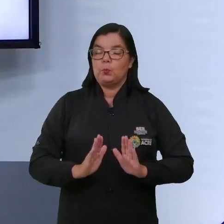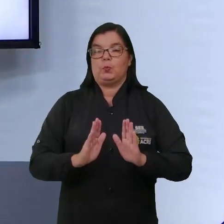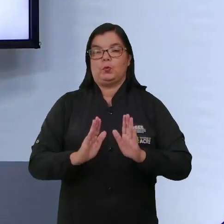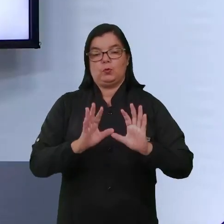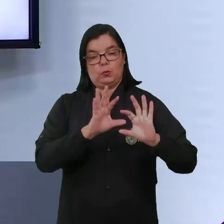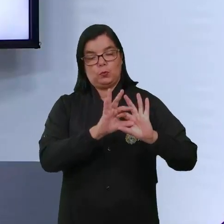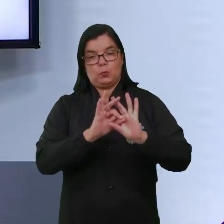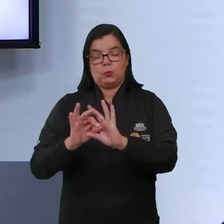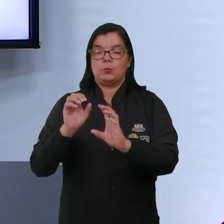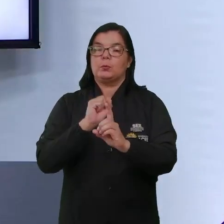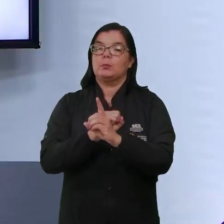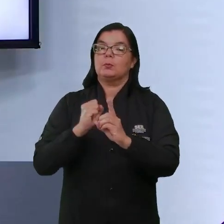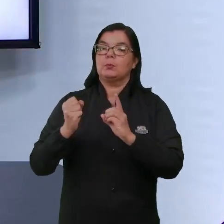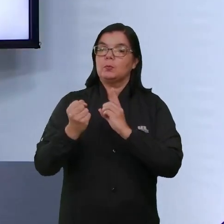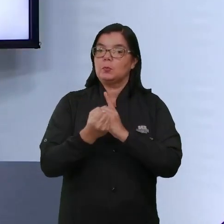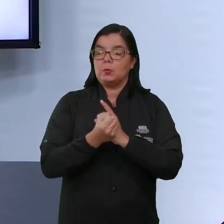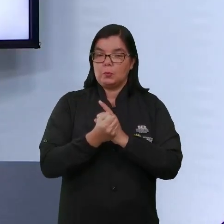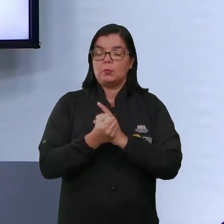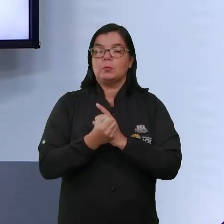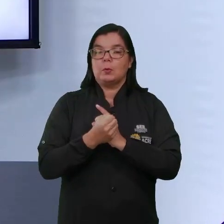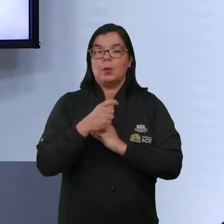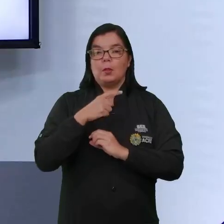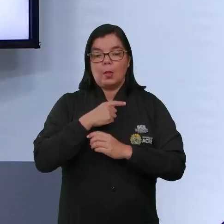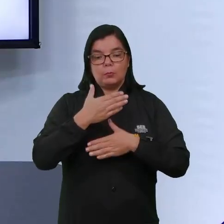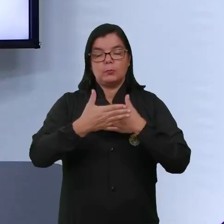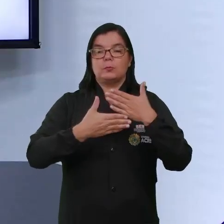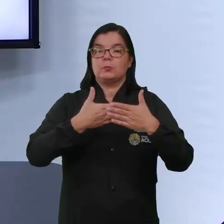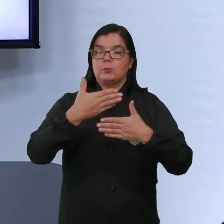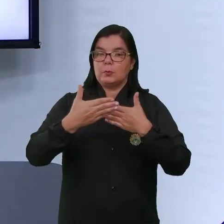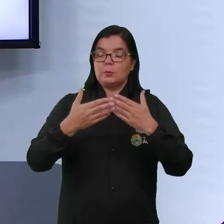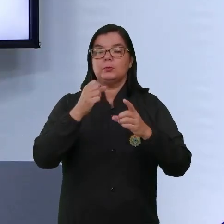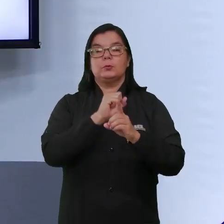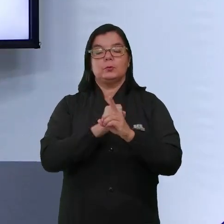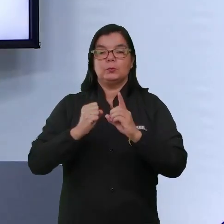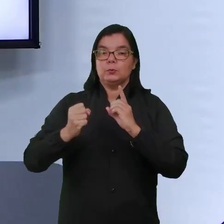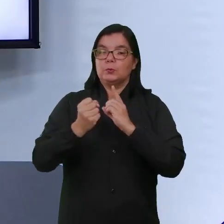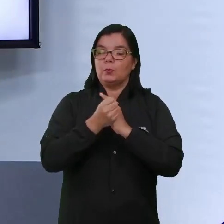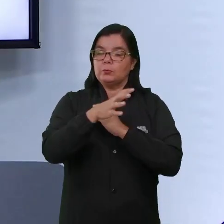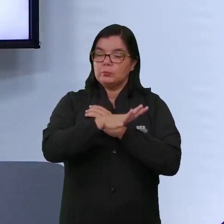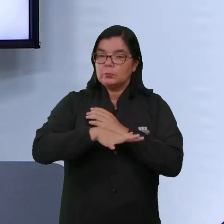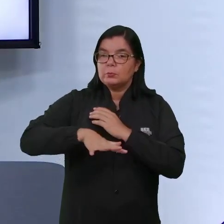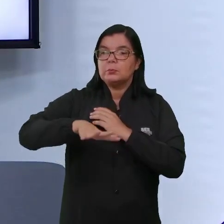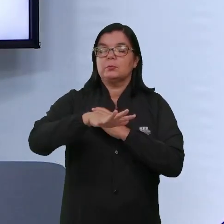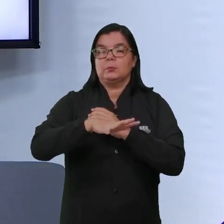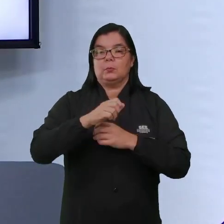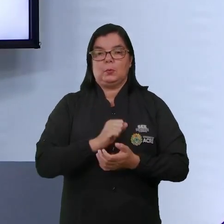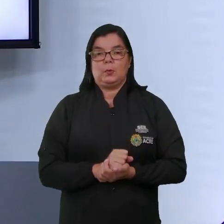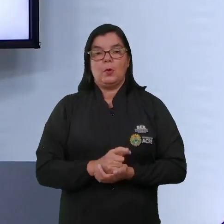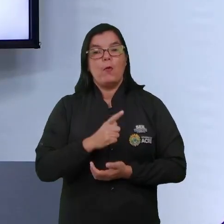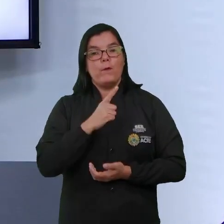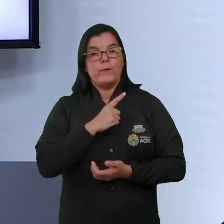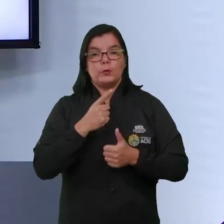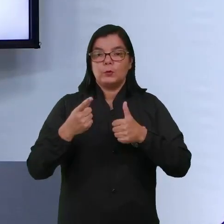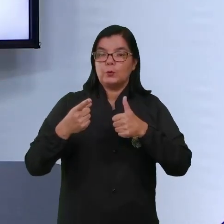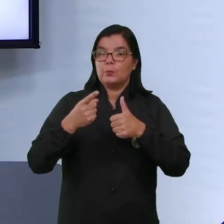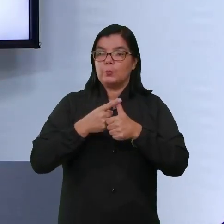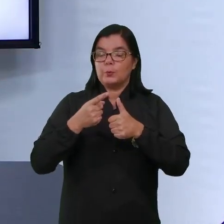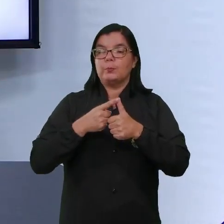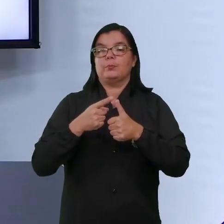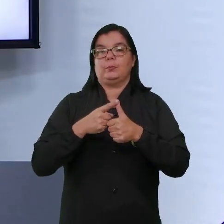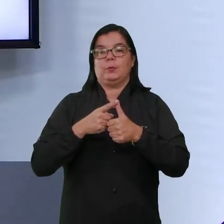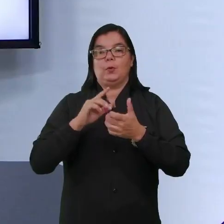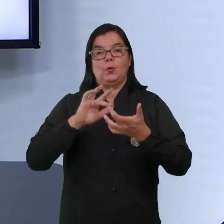no contexto social, eu me insiro nesse processo de socialização. Eu vou ter o meu primeiro